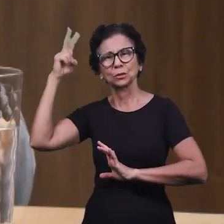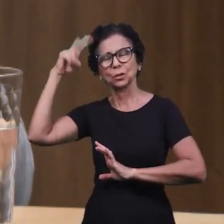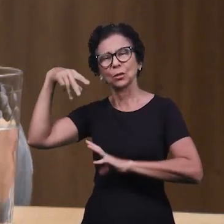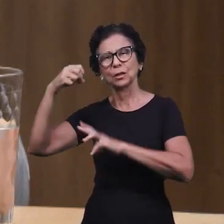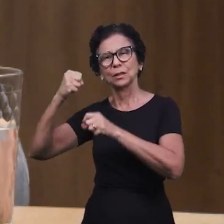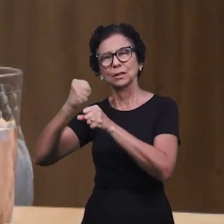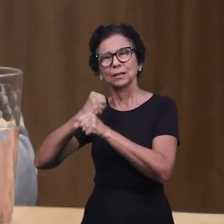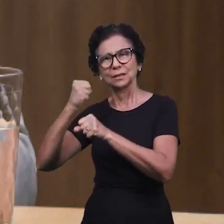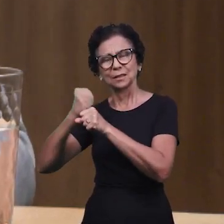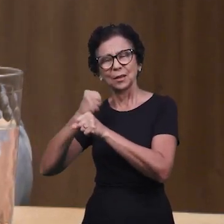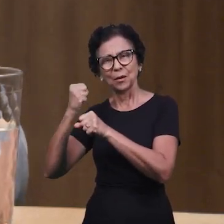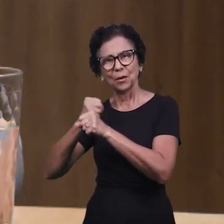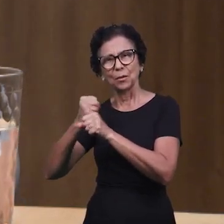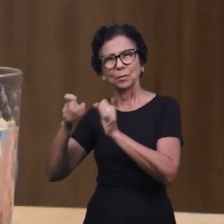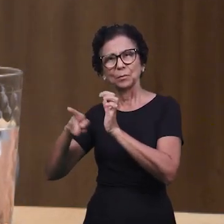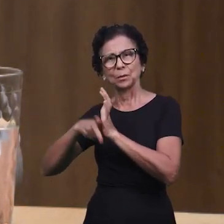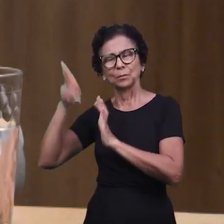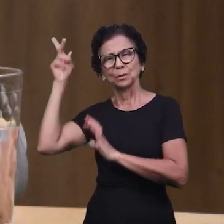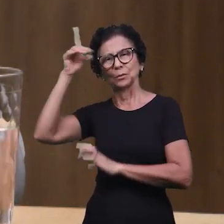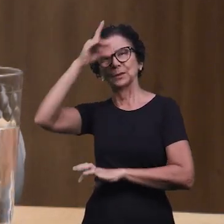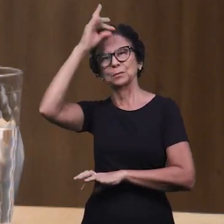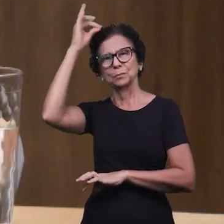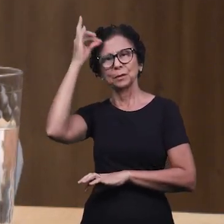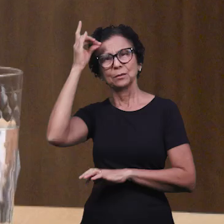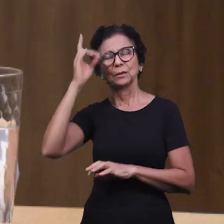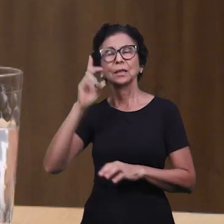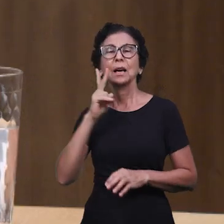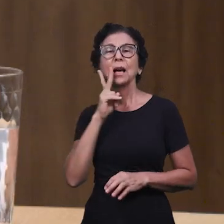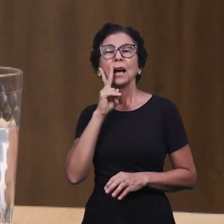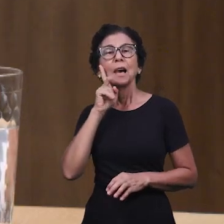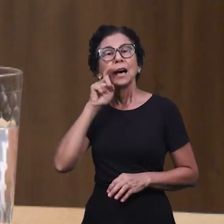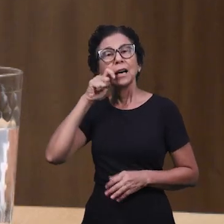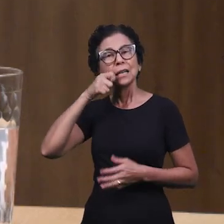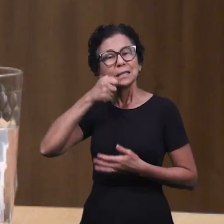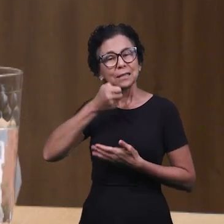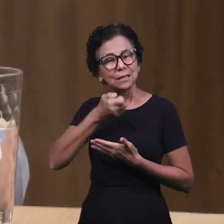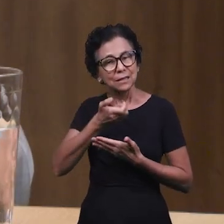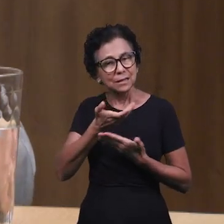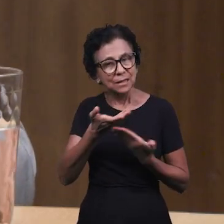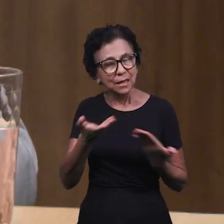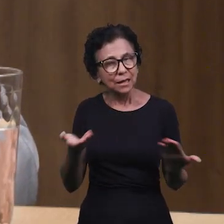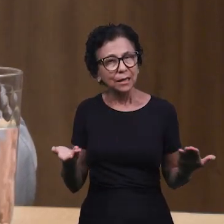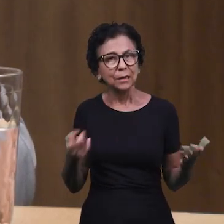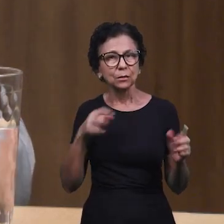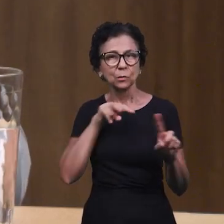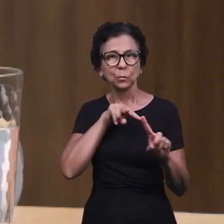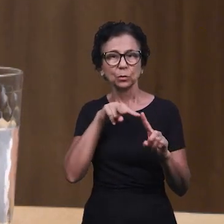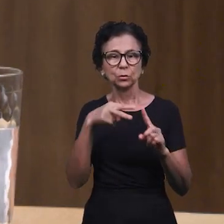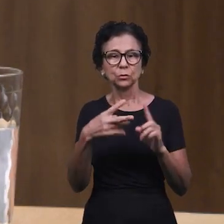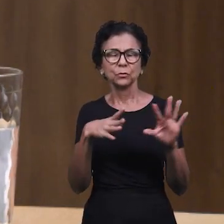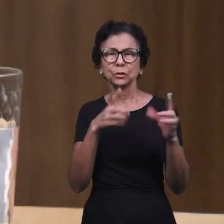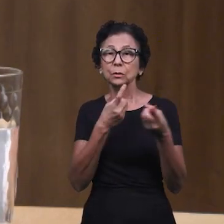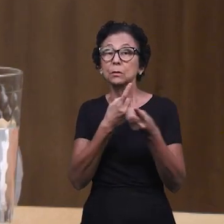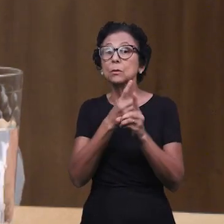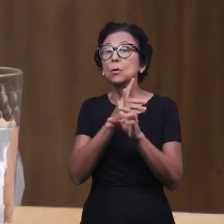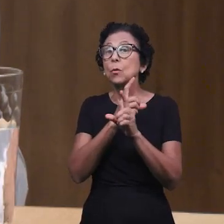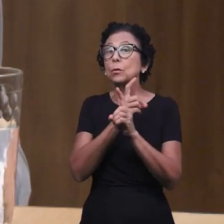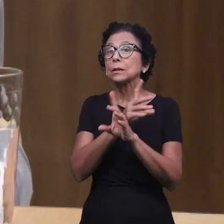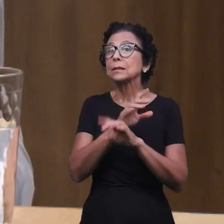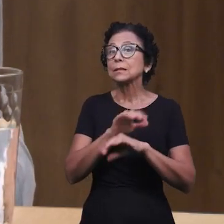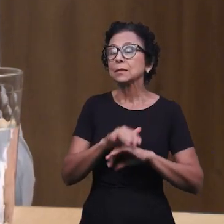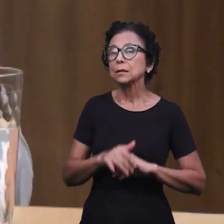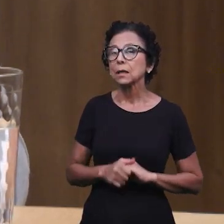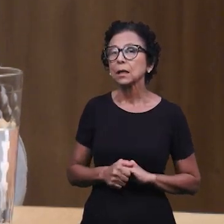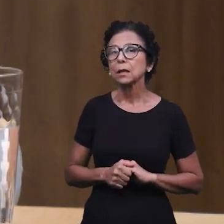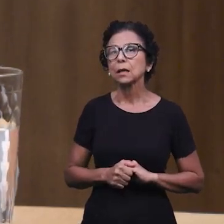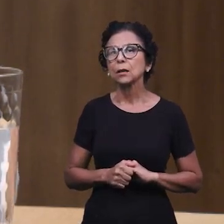a ceia. A ceia mundial, é isso mesmo. Do ponto de vista doutrinário, quais foram os elementos